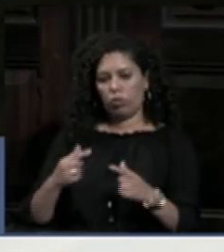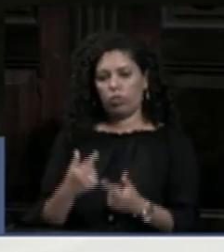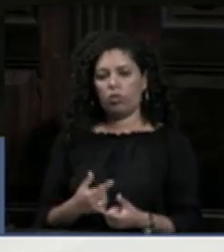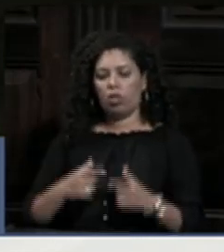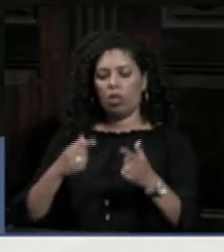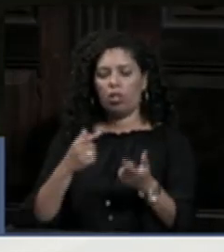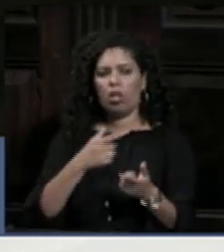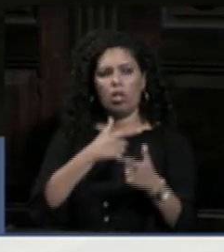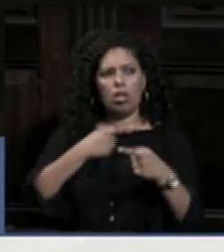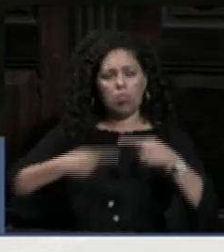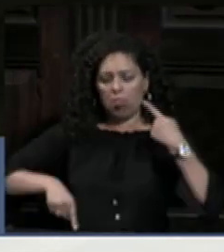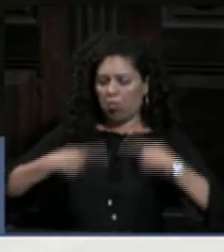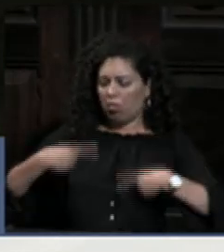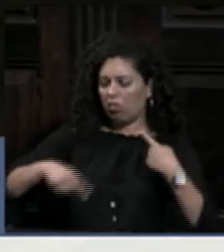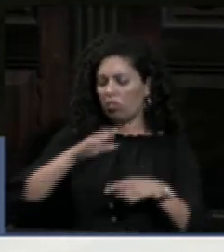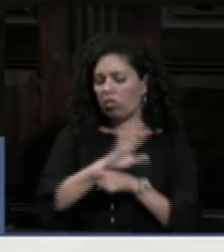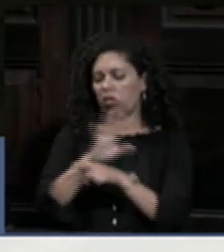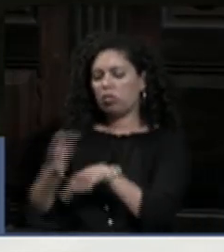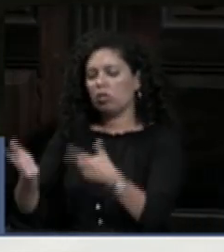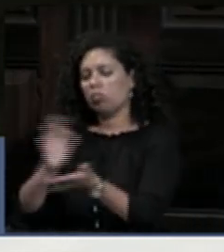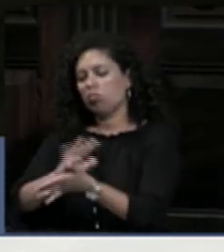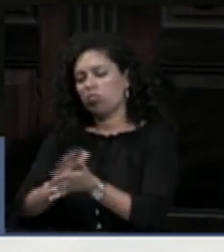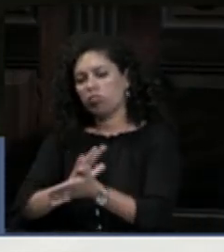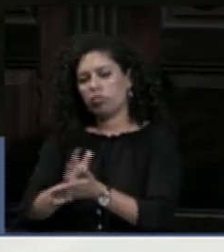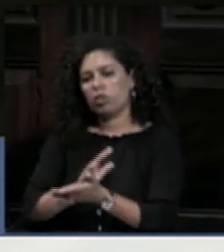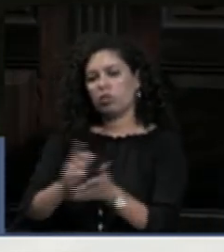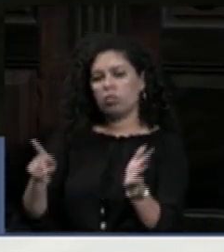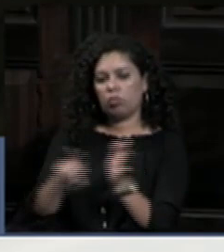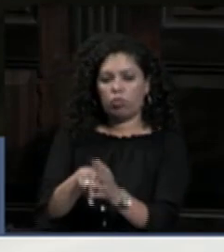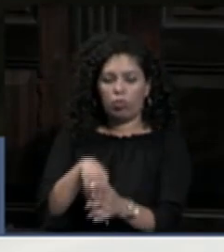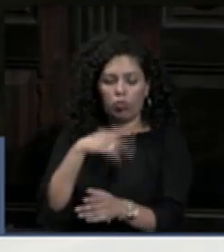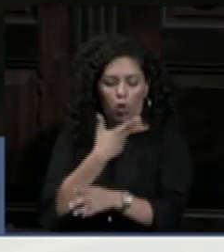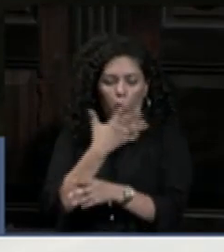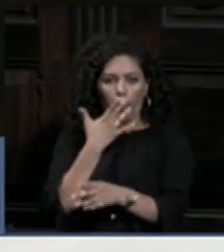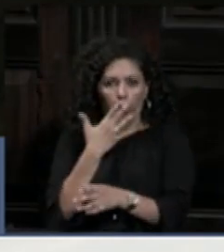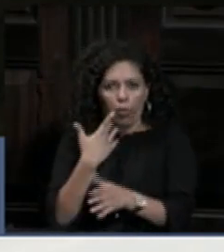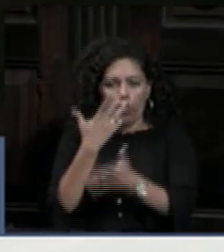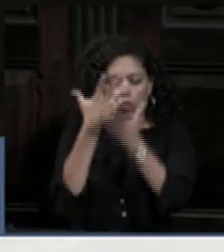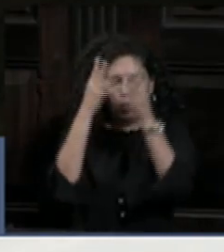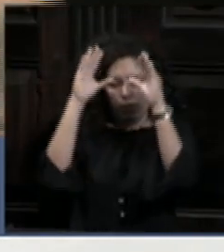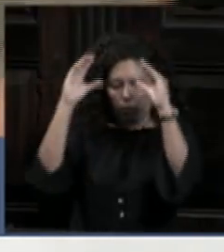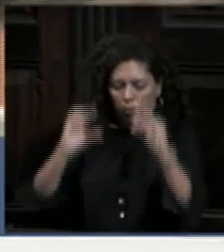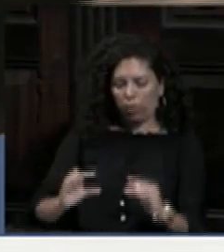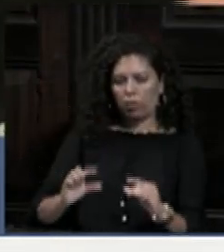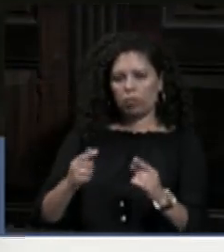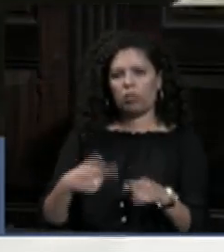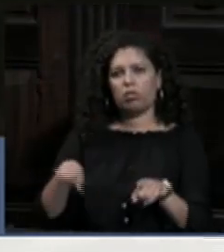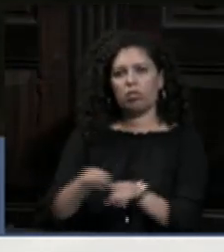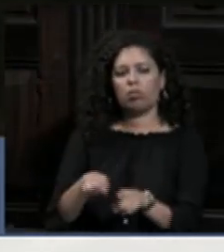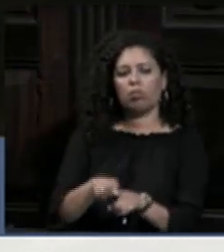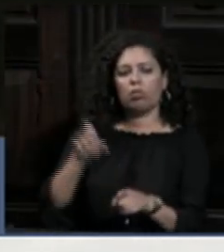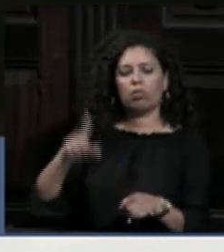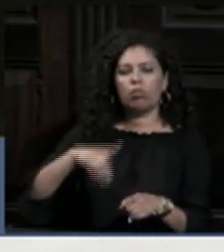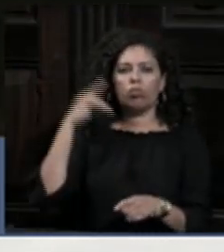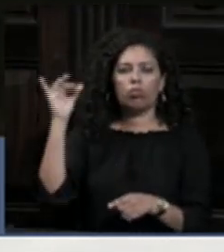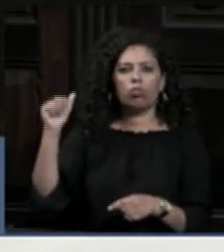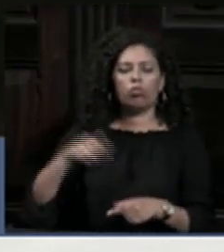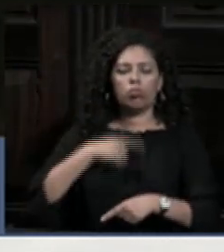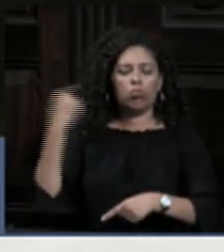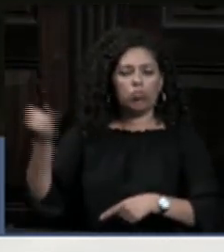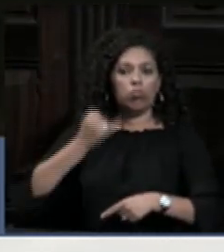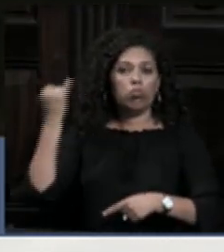racial no brasil tem também de ser um marco importante no plano das políticas de assistência estudantil